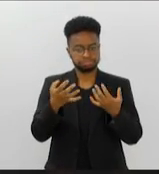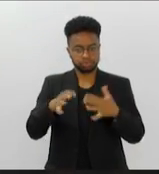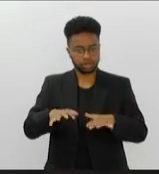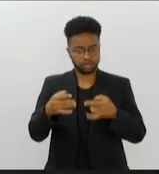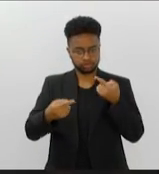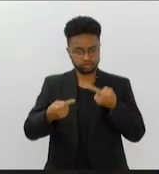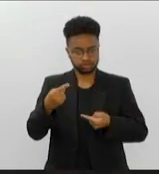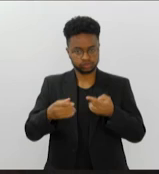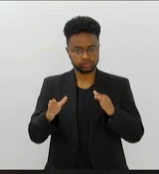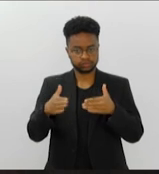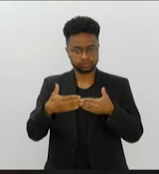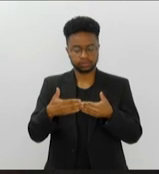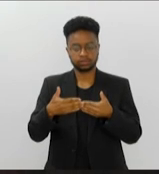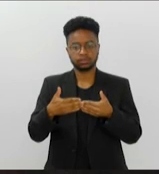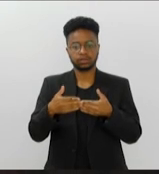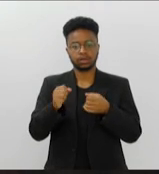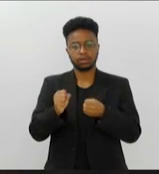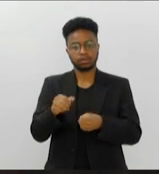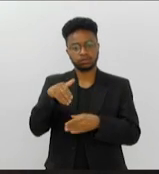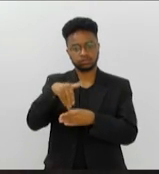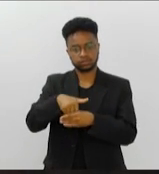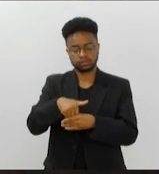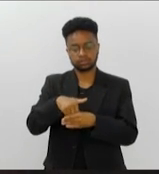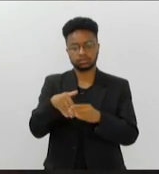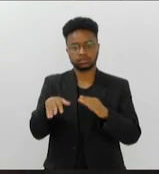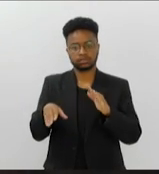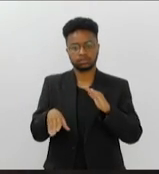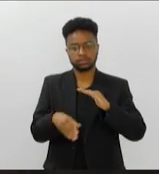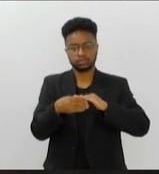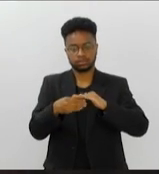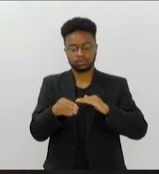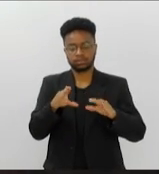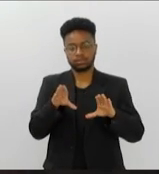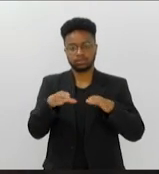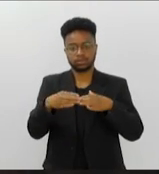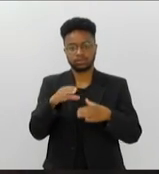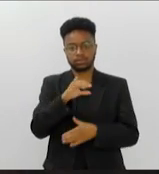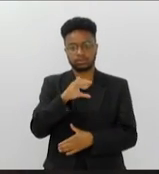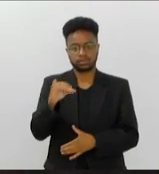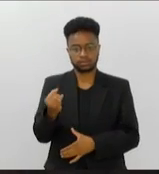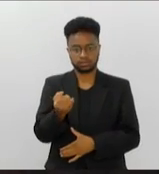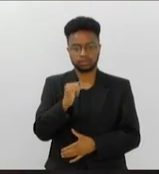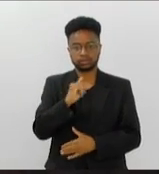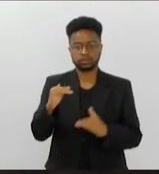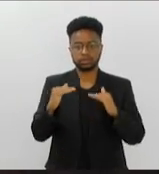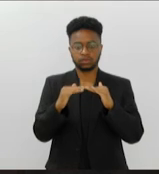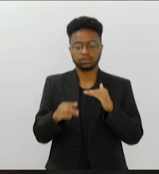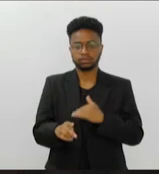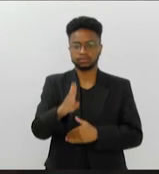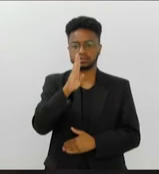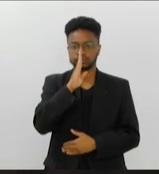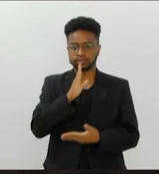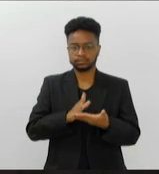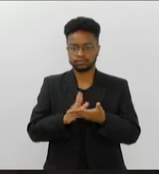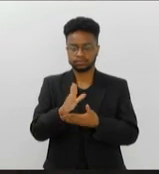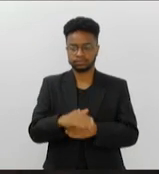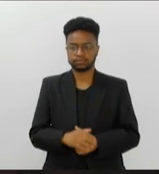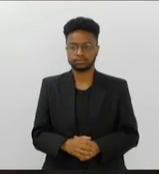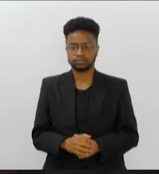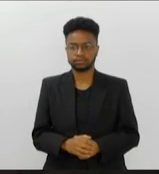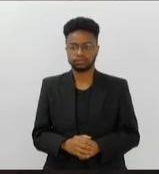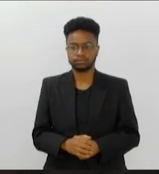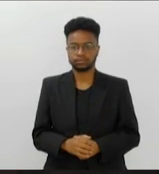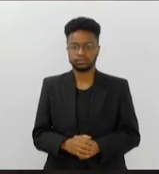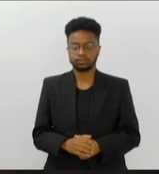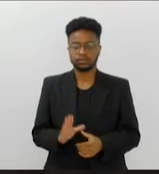discutir, encerrada a discussão. Em votação, as emendas da Comissão de Constituição e Justiça. Senhores que aprovam, permaneçam como estão. Aprovado.